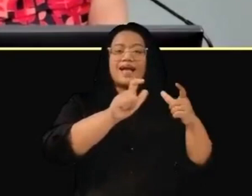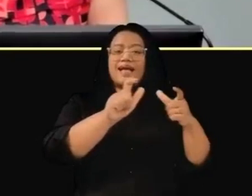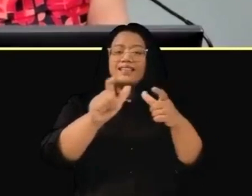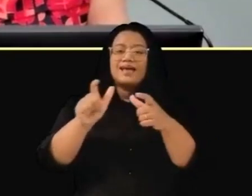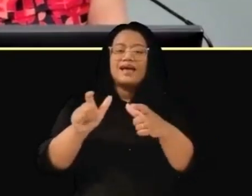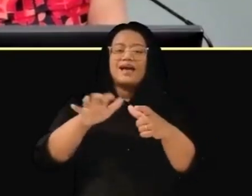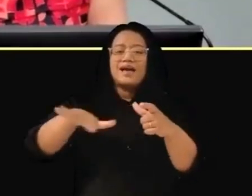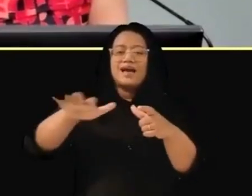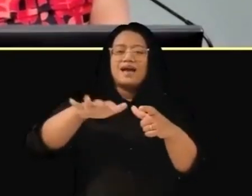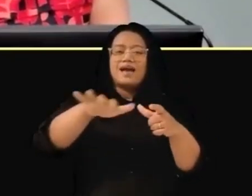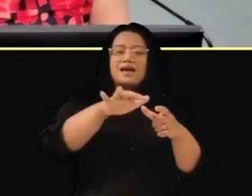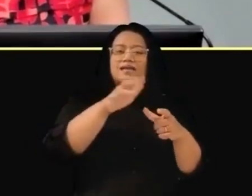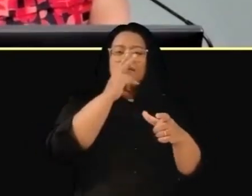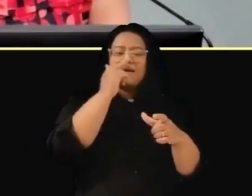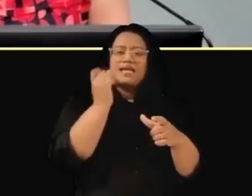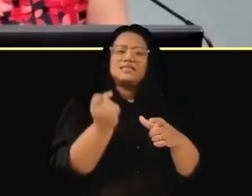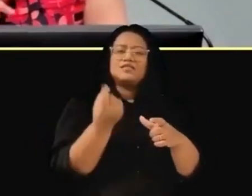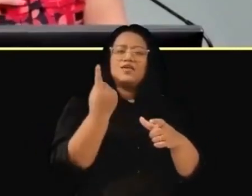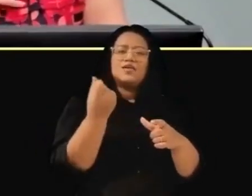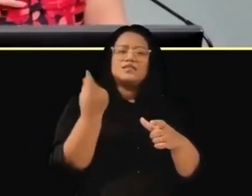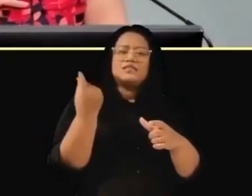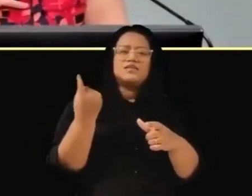falando um pouco sozinha, né?